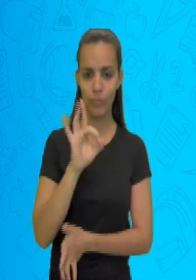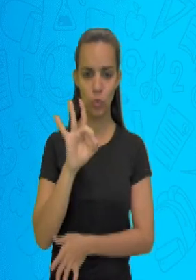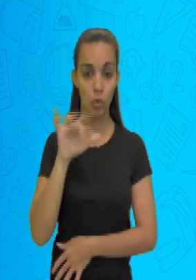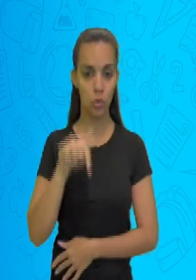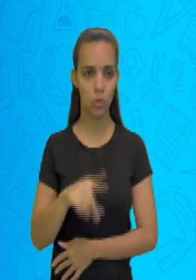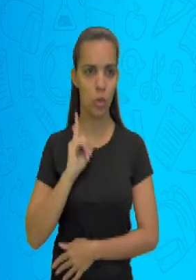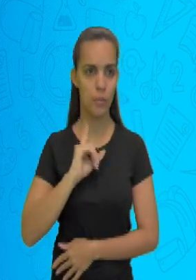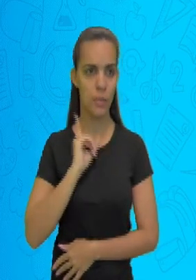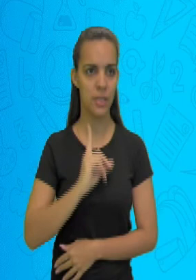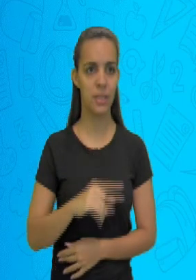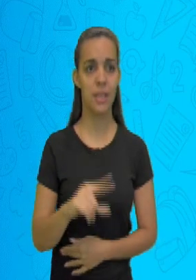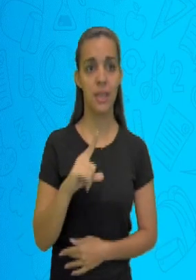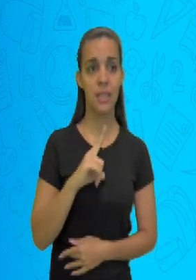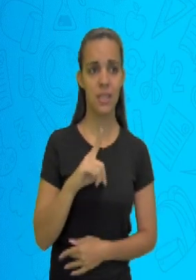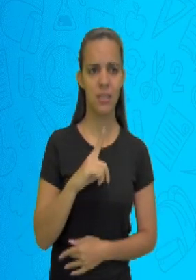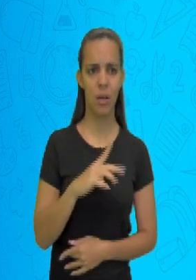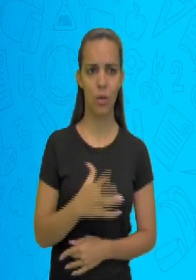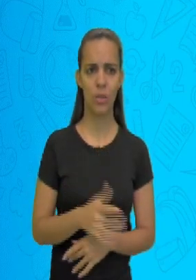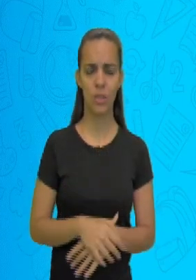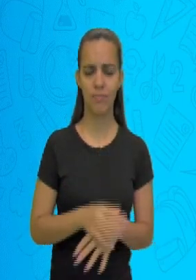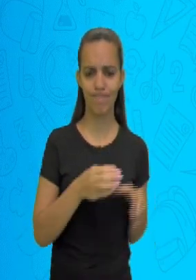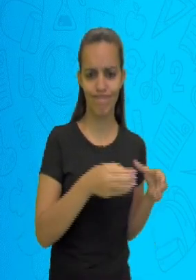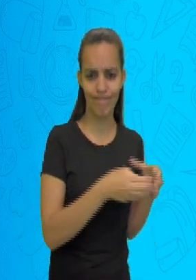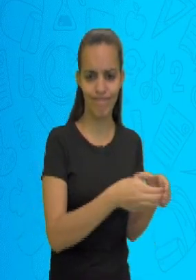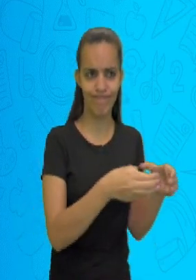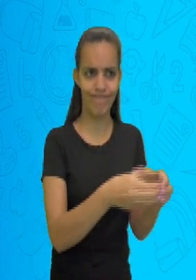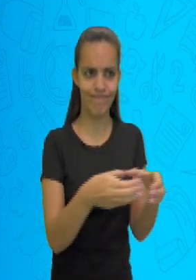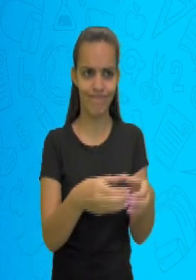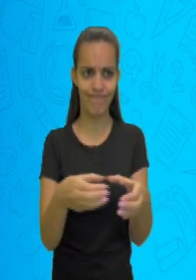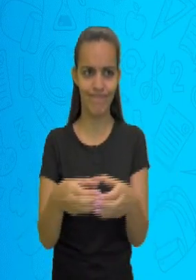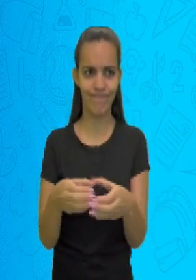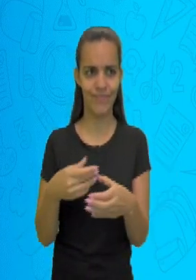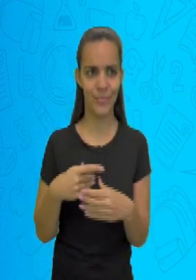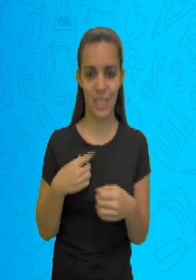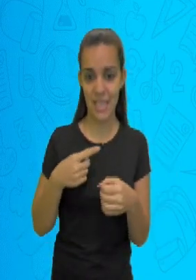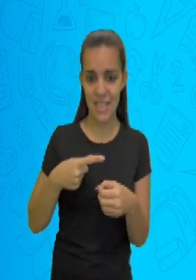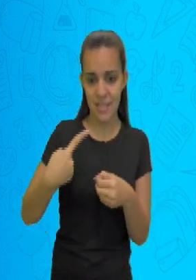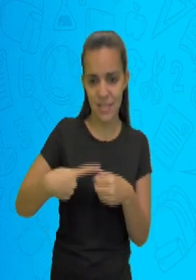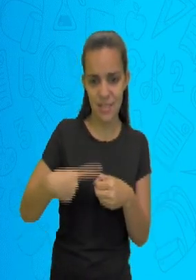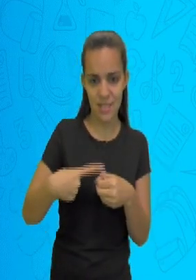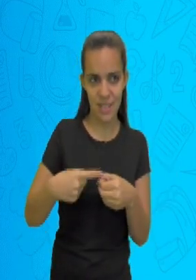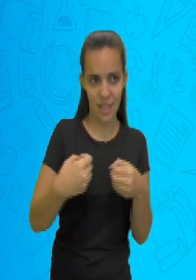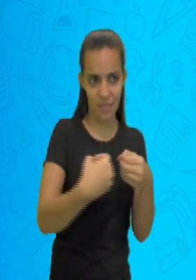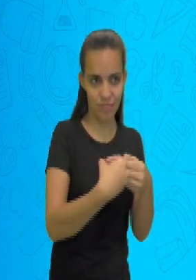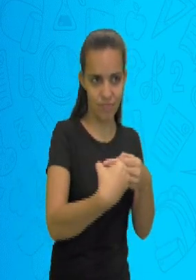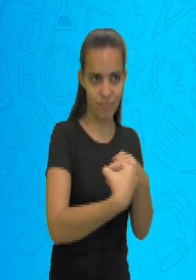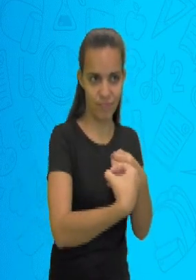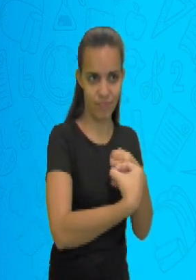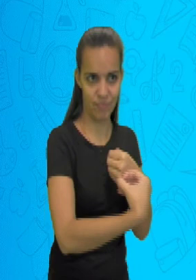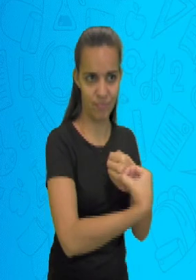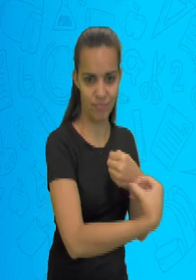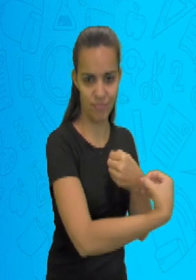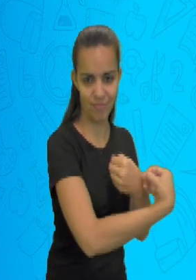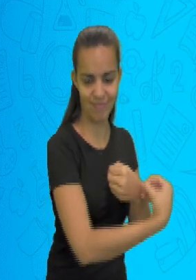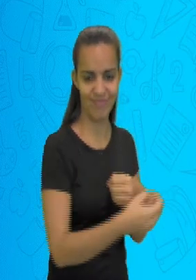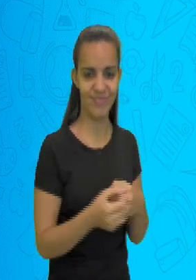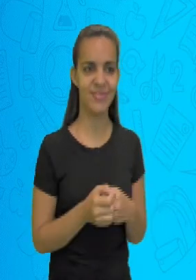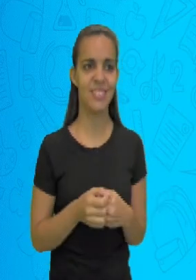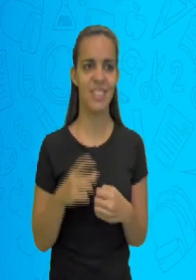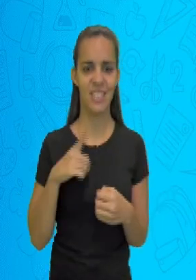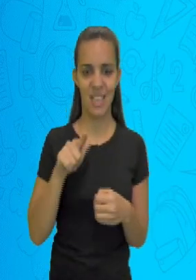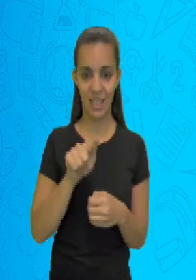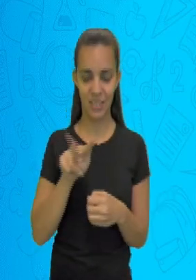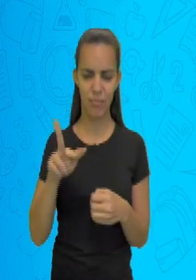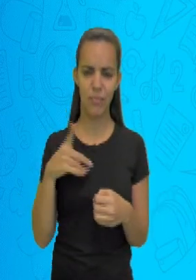Gerais. E distrital, que seria, lembra que nós falamos sobre distrito? O distrito de